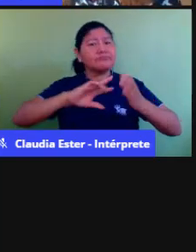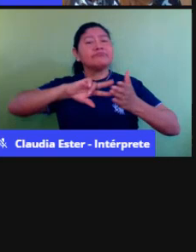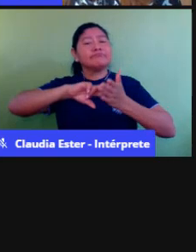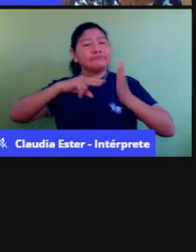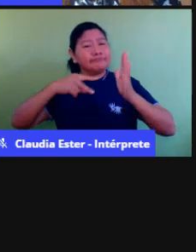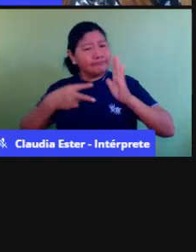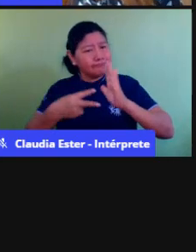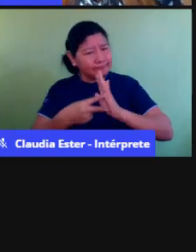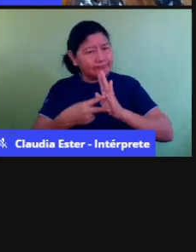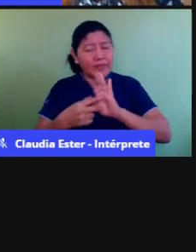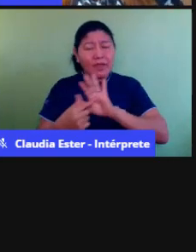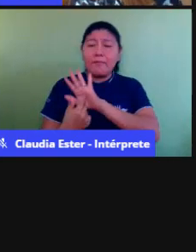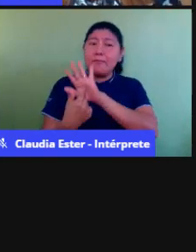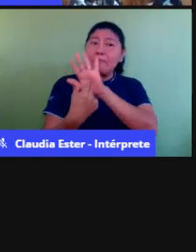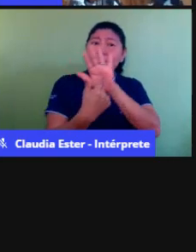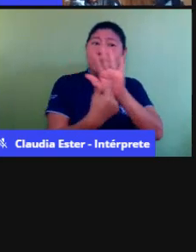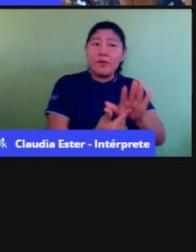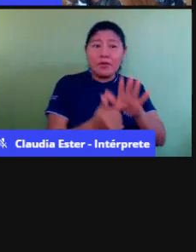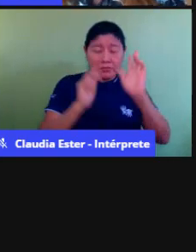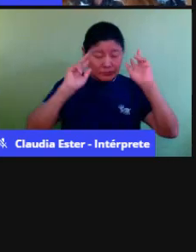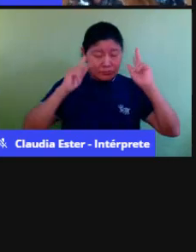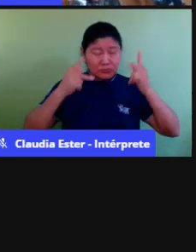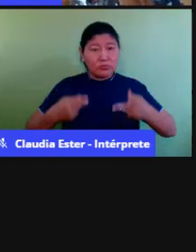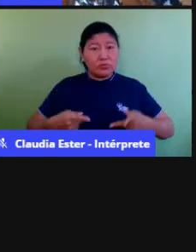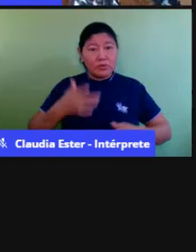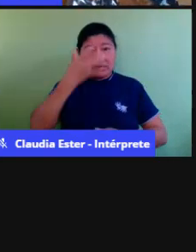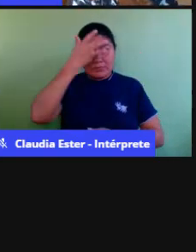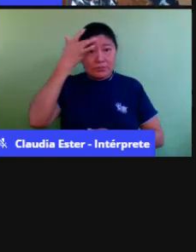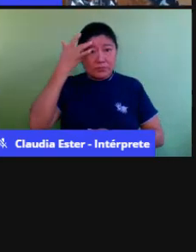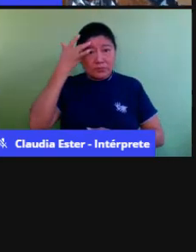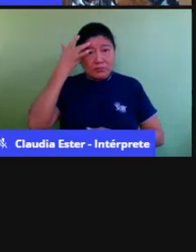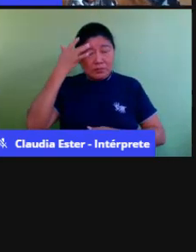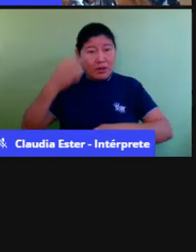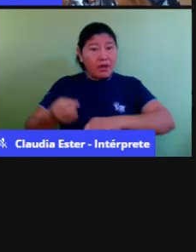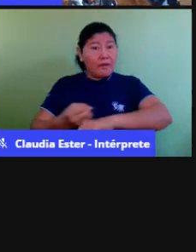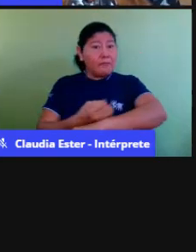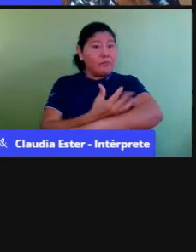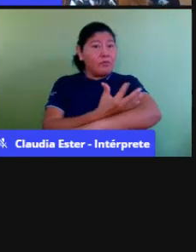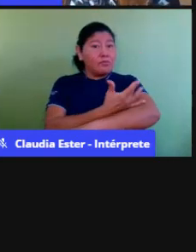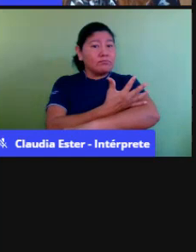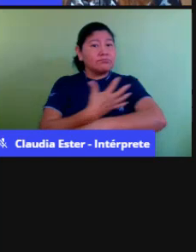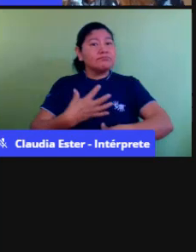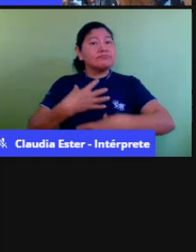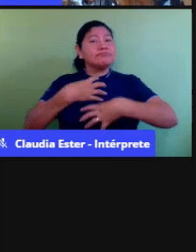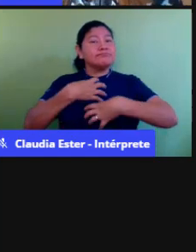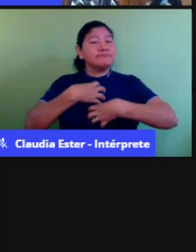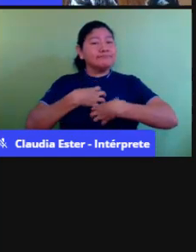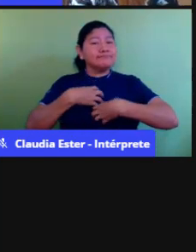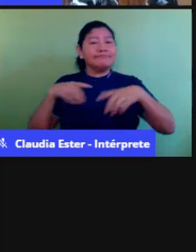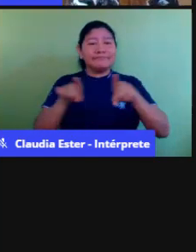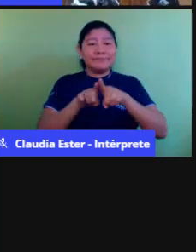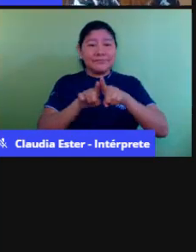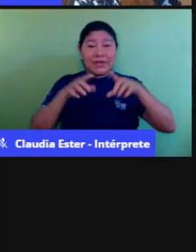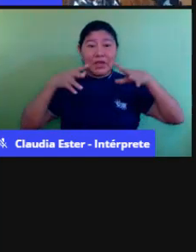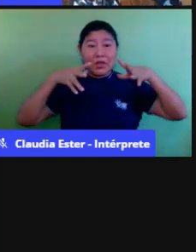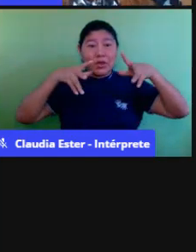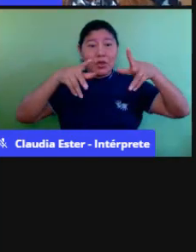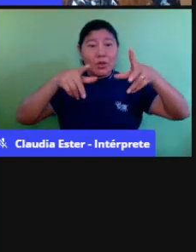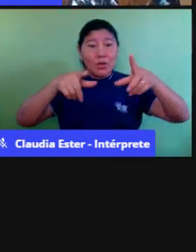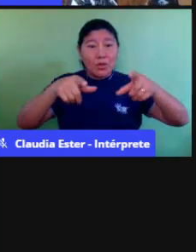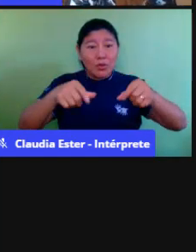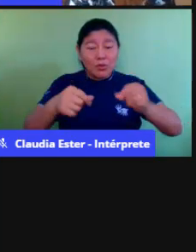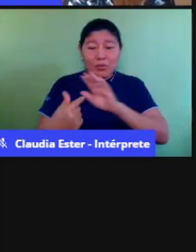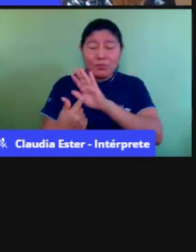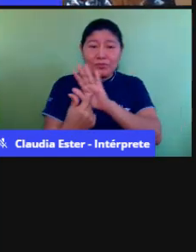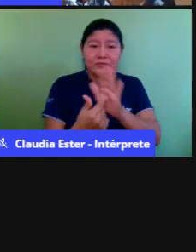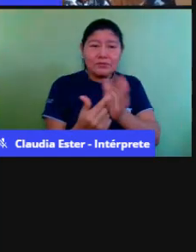o imaginário de alguém, ele expressa sensações e sentimentos, tudo isso por meio de linhas,